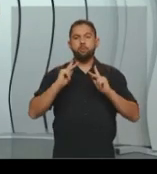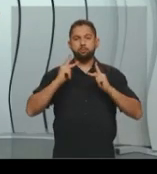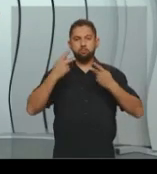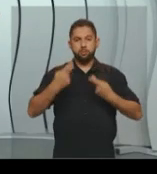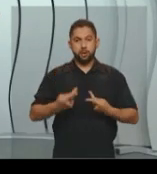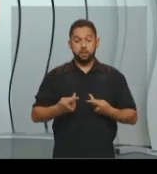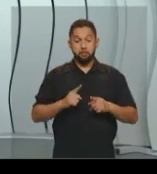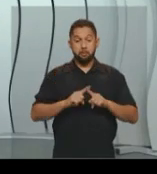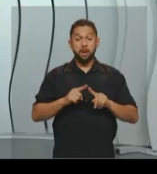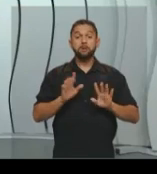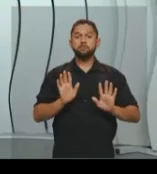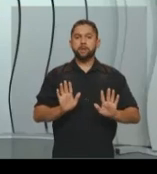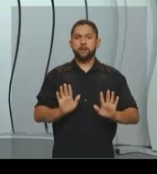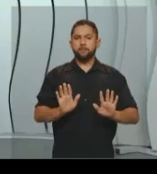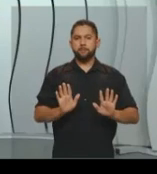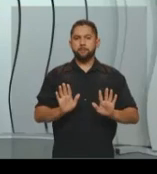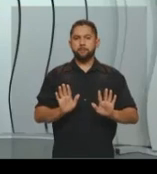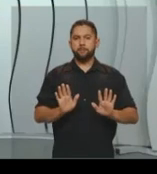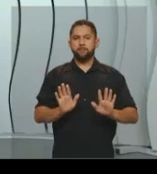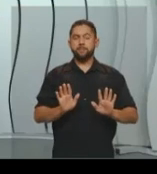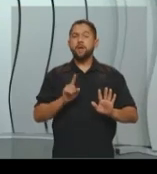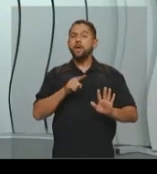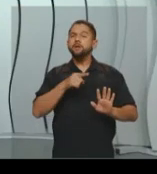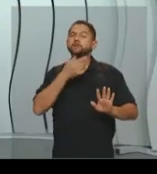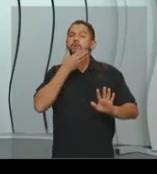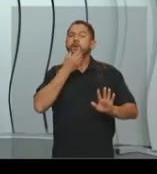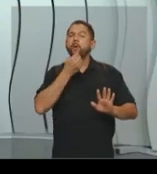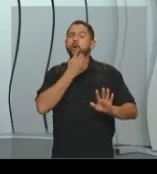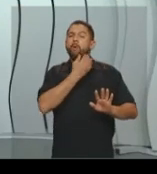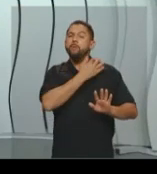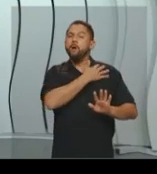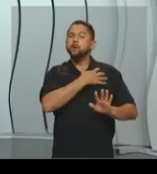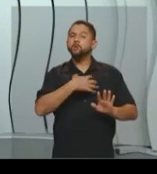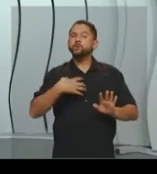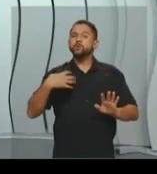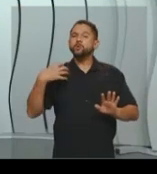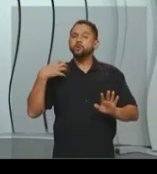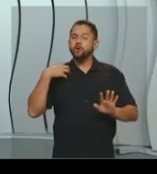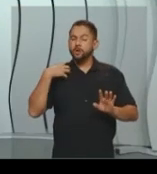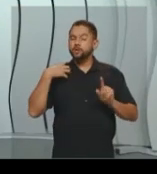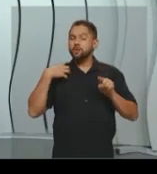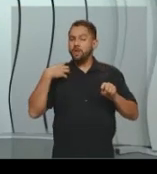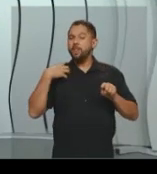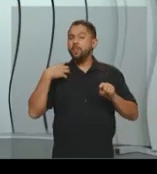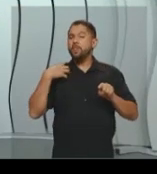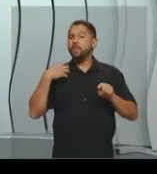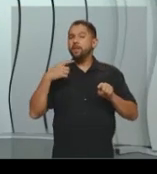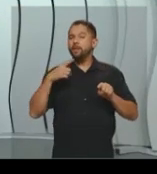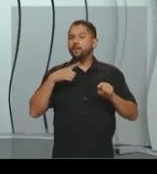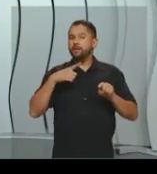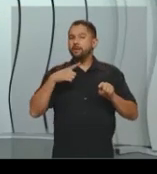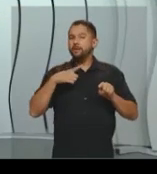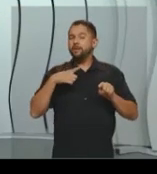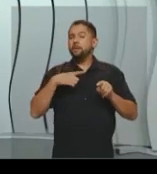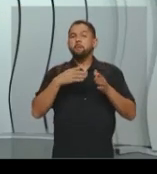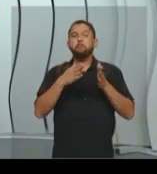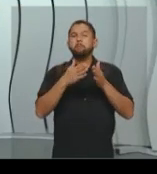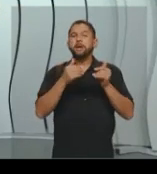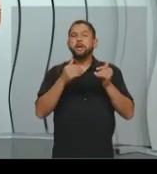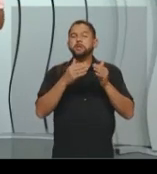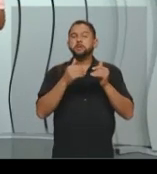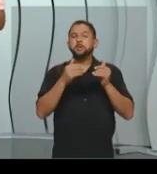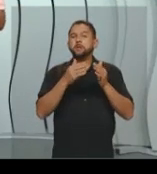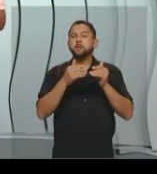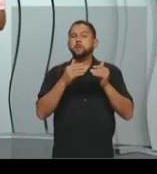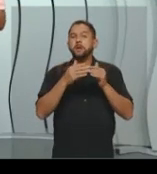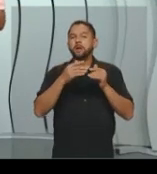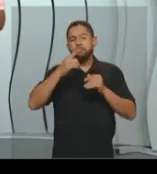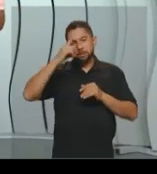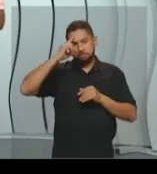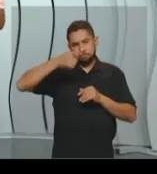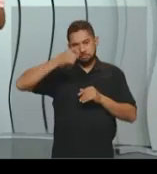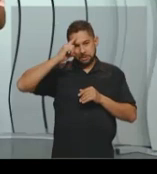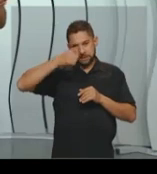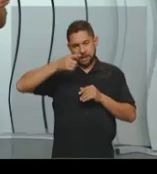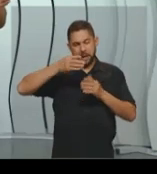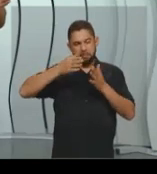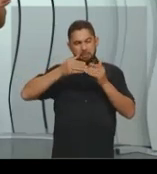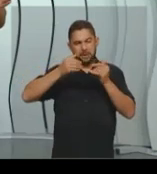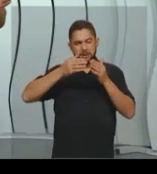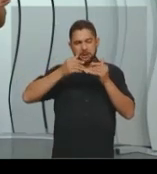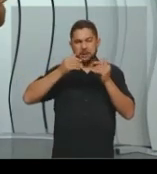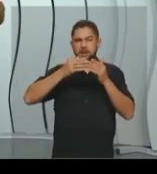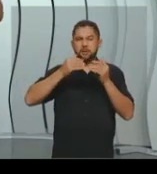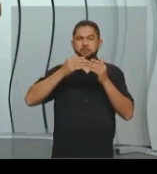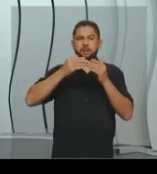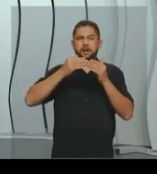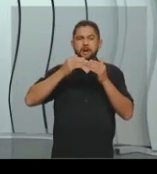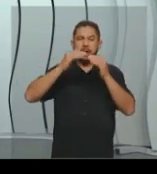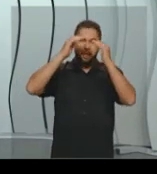para a gente pensar. Sócrates, ele não fica, de alguma forma, pedindo obediência à tradição, dizendo que são